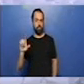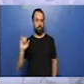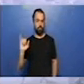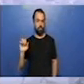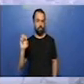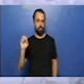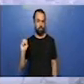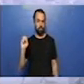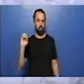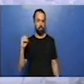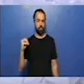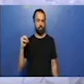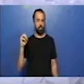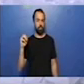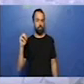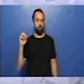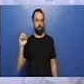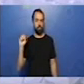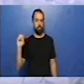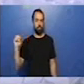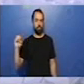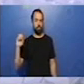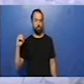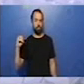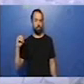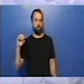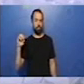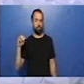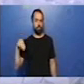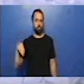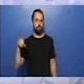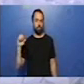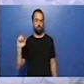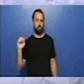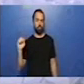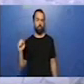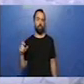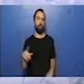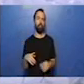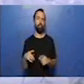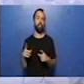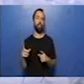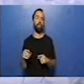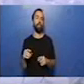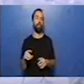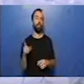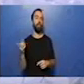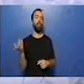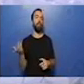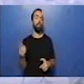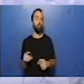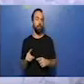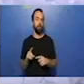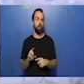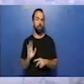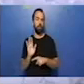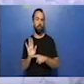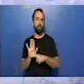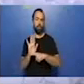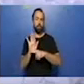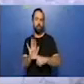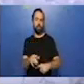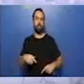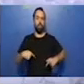cheio de enzimas que auxilia na digestão daquilo que a ameba vai se alimentar. Como, por exemplo, essa